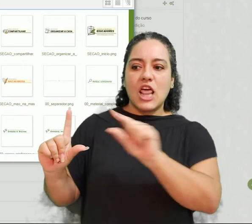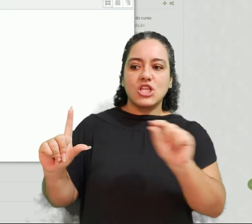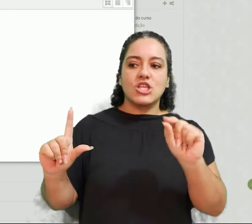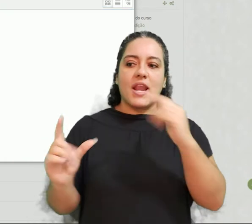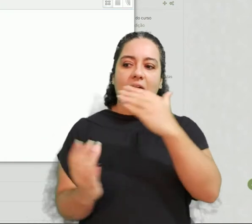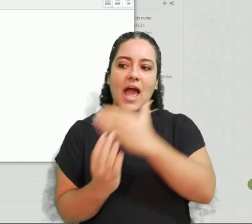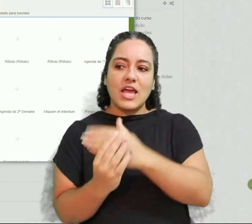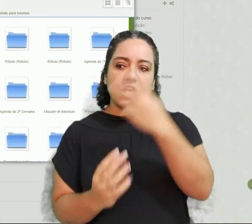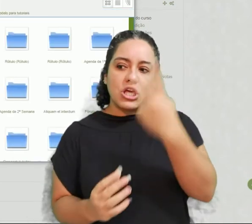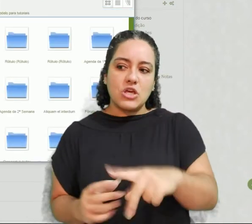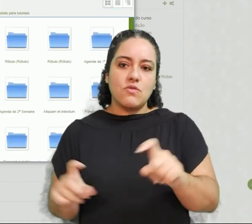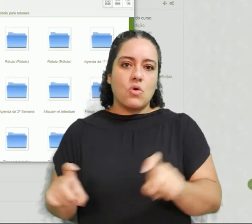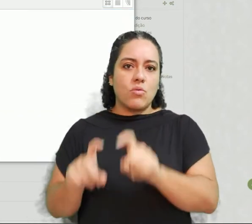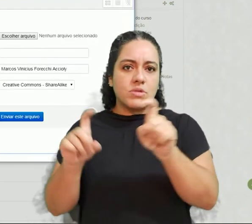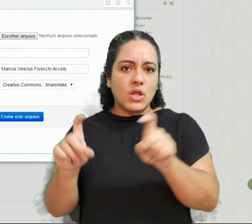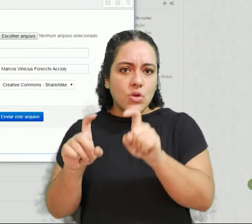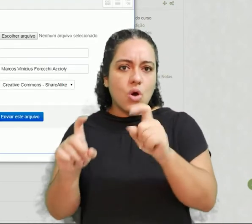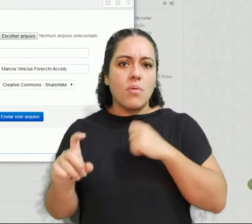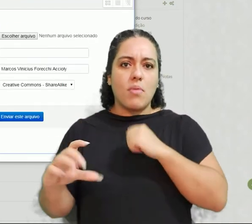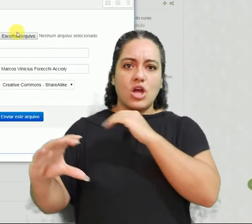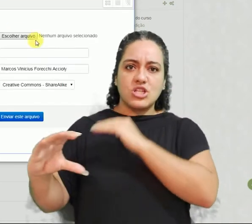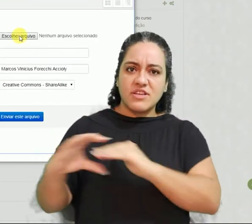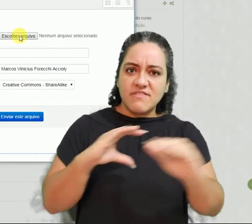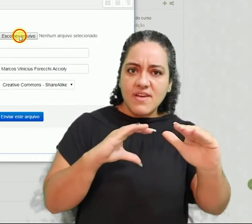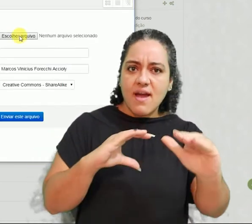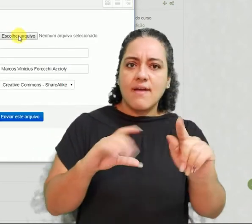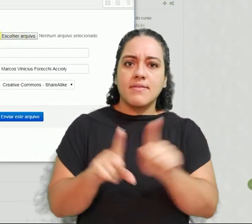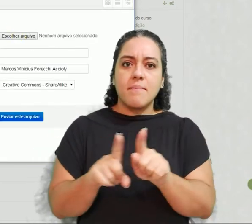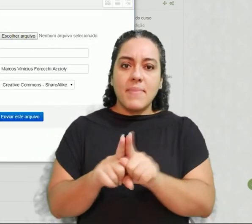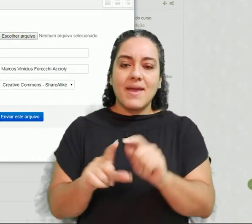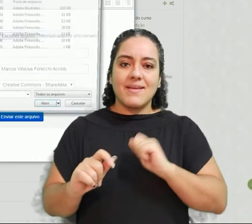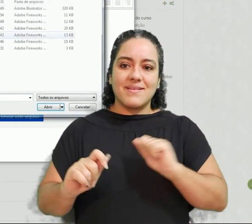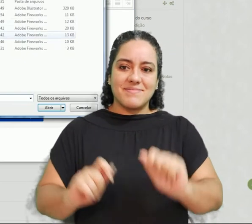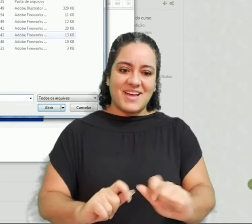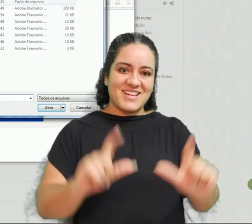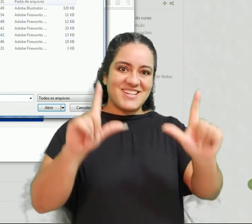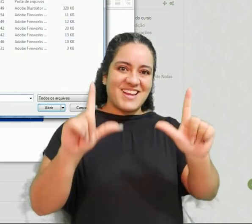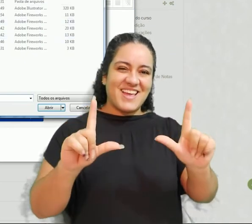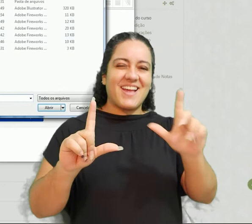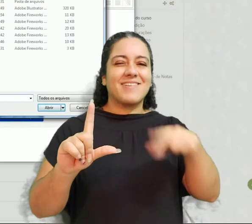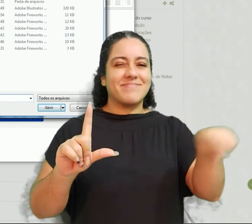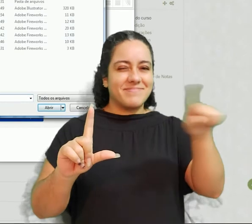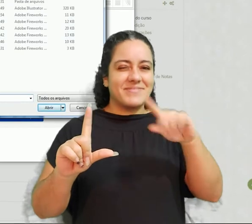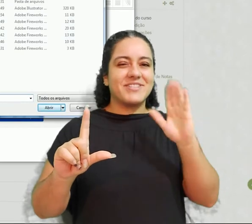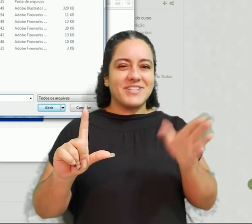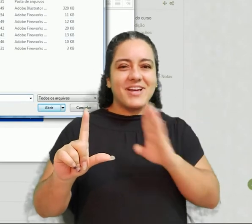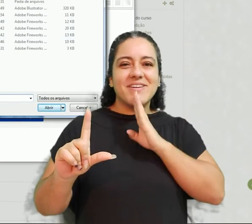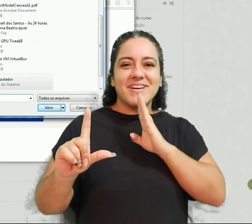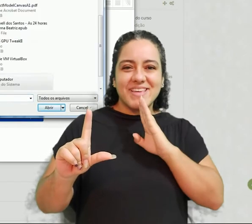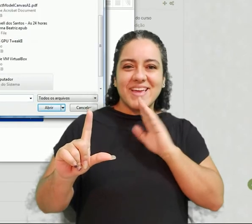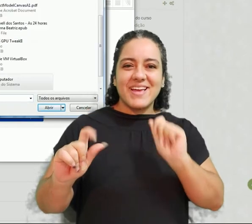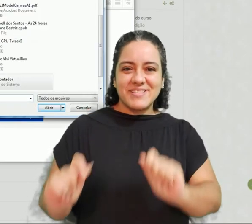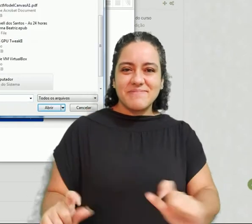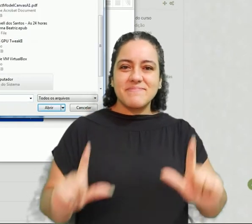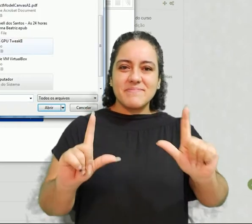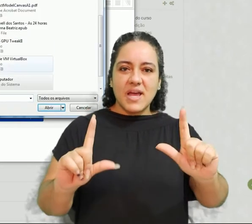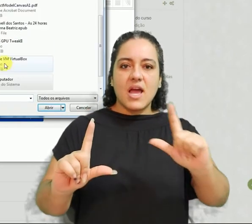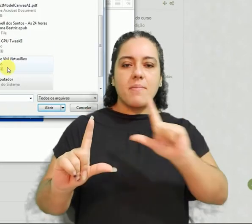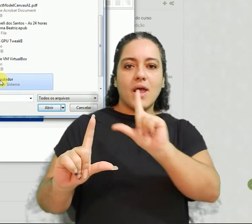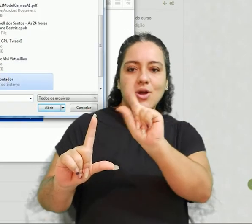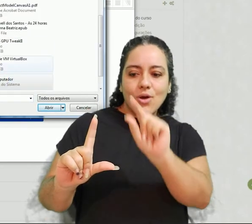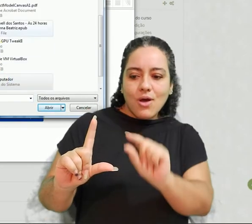você pode selecionar arquivos do Servidor Você pode enviar um arquivo que vai abrir aquela janelinha clássica para você